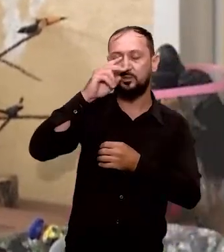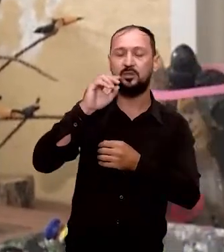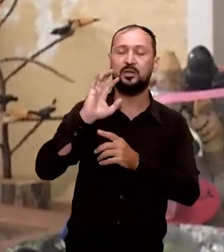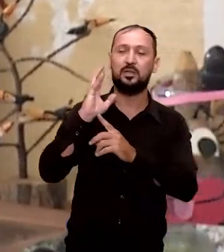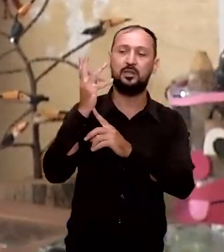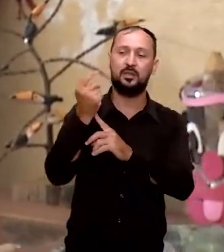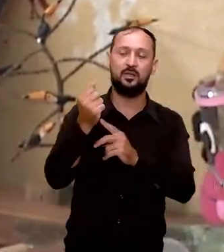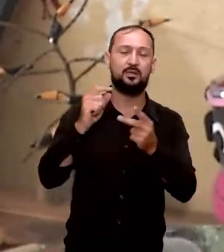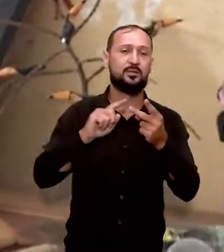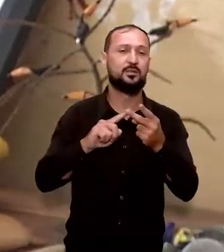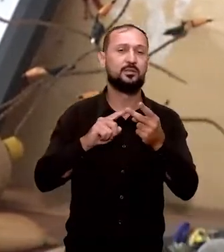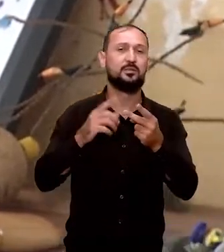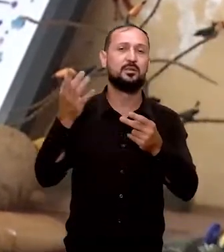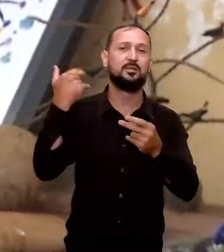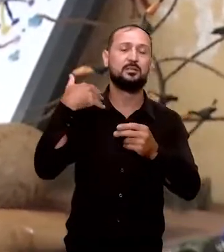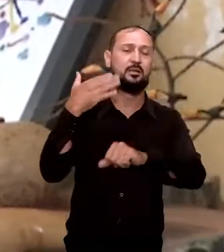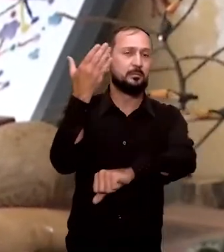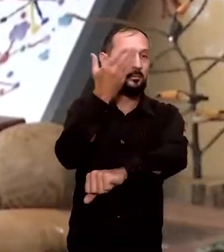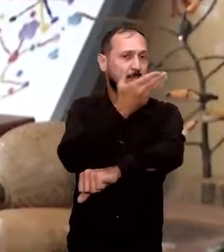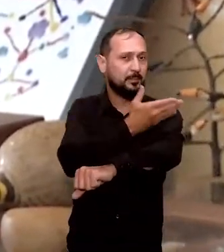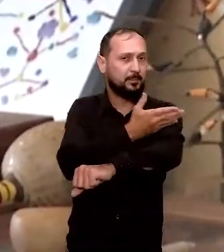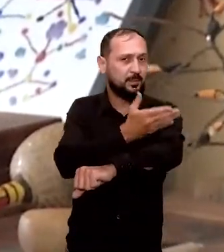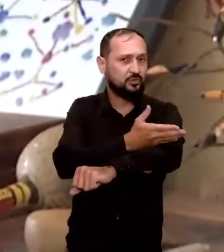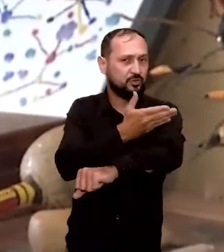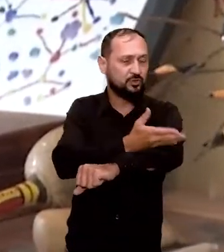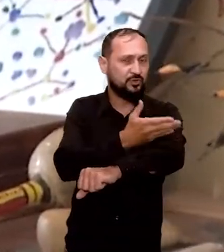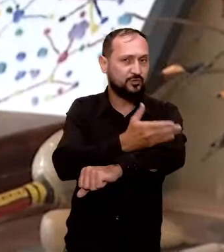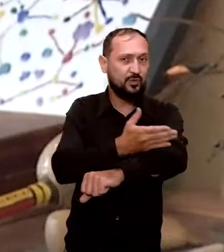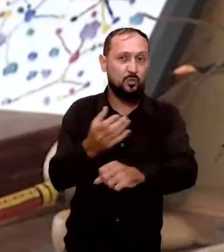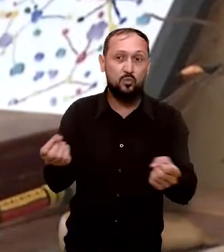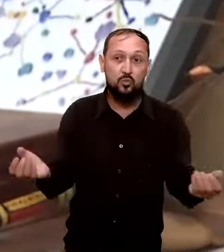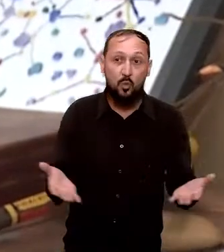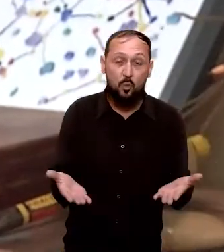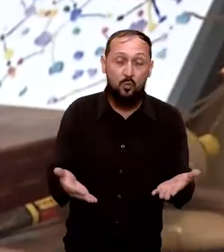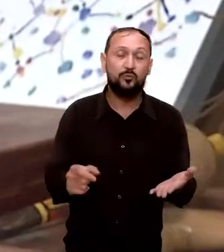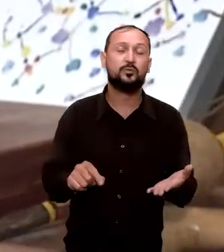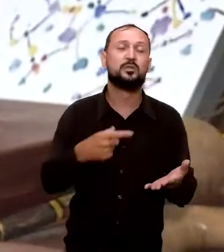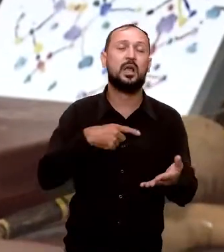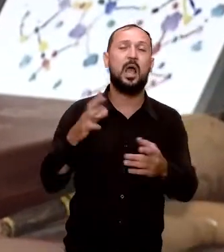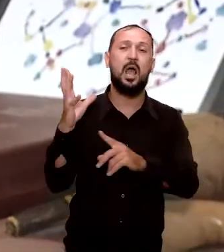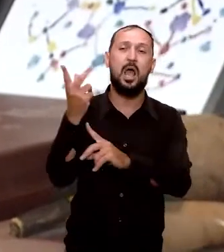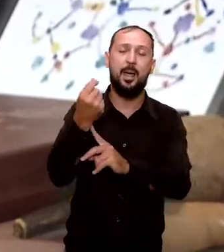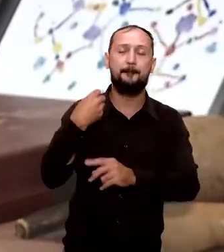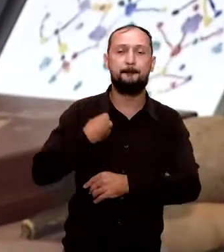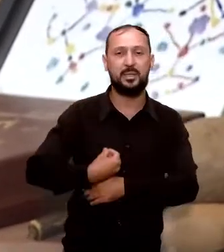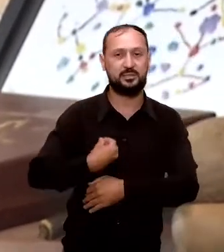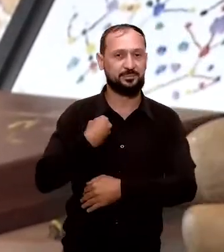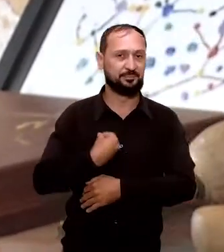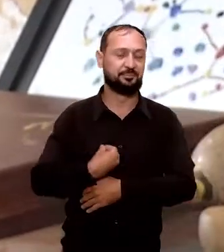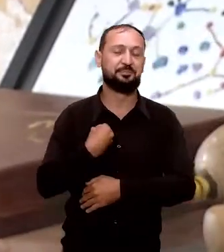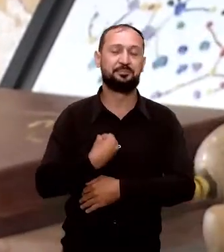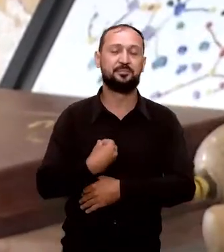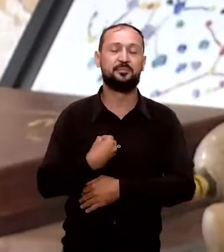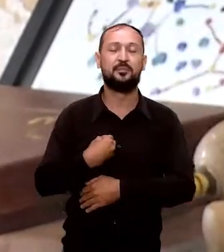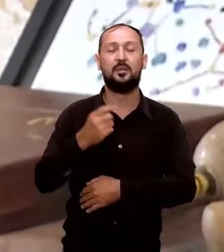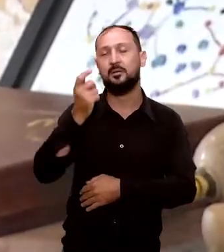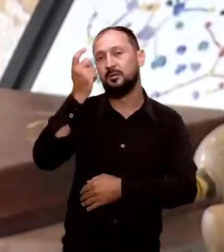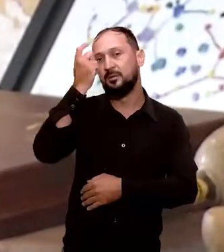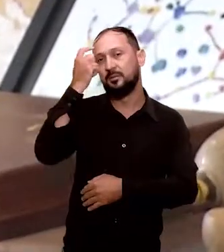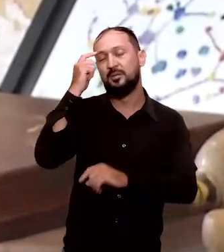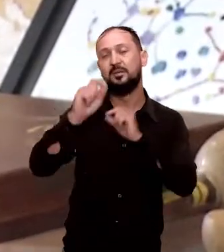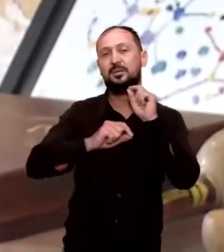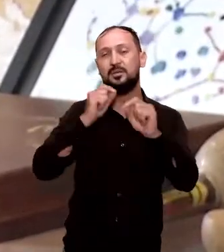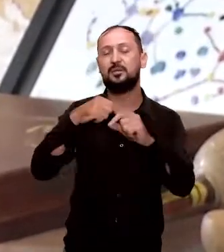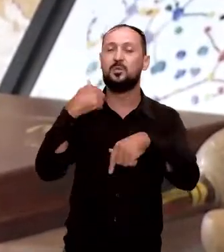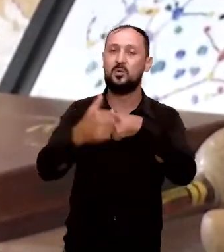da arte, a história medieval, a história contemporânea, tudo, a arte está presente, né? Então, eu